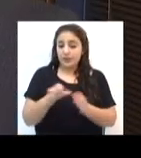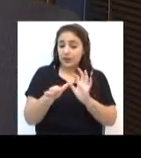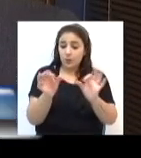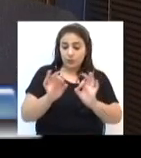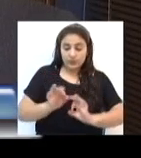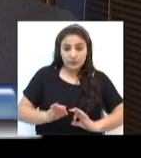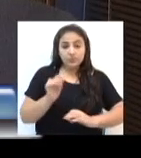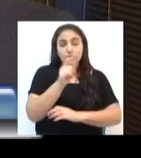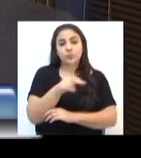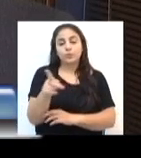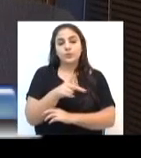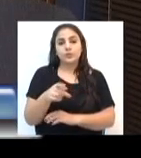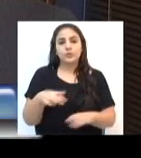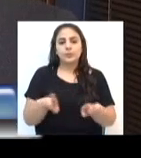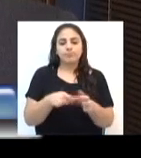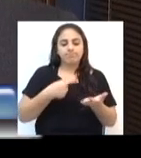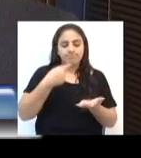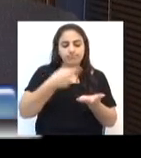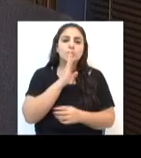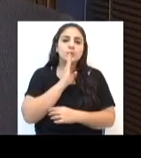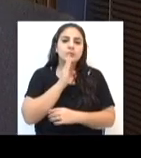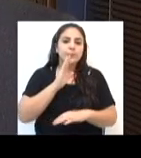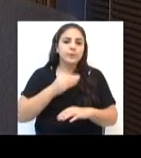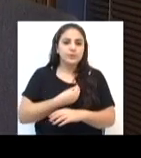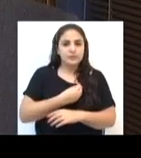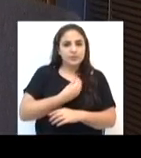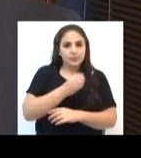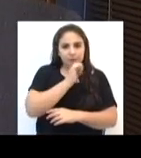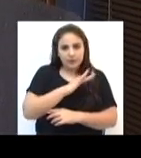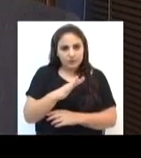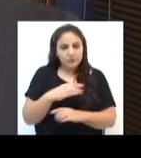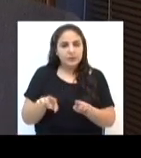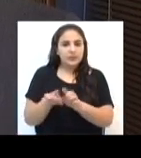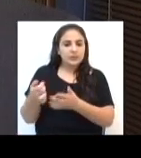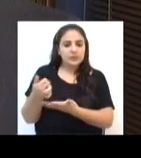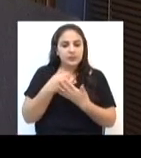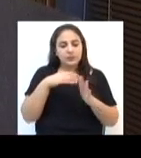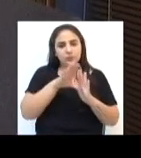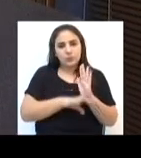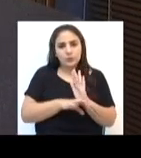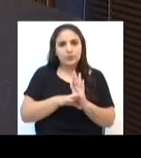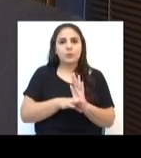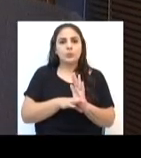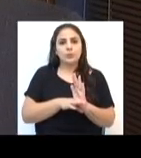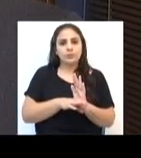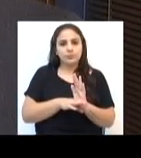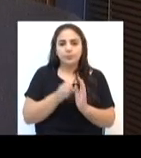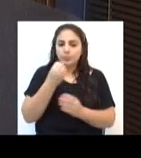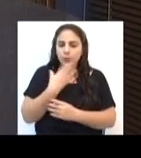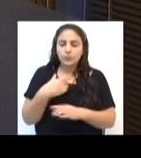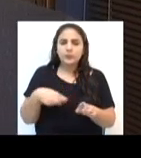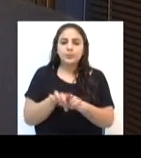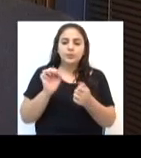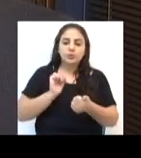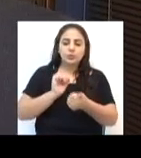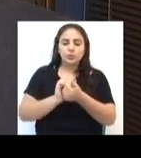a parlamentar fez um resgate com as experiências penais das crianças e dos adolescentes. Atualmente, os